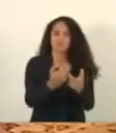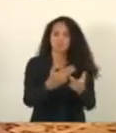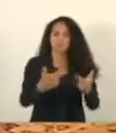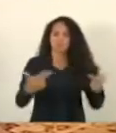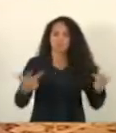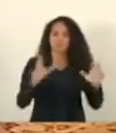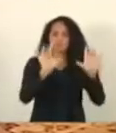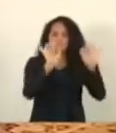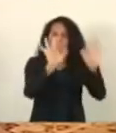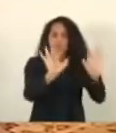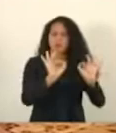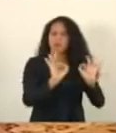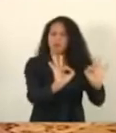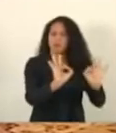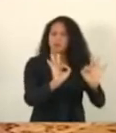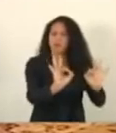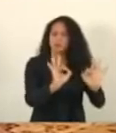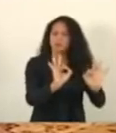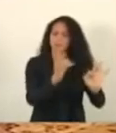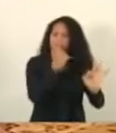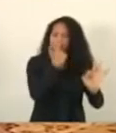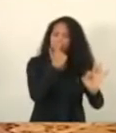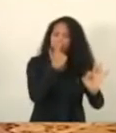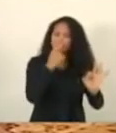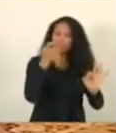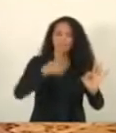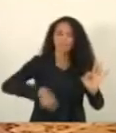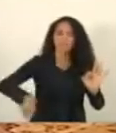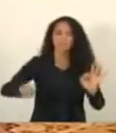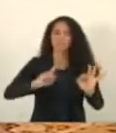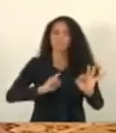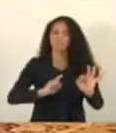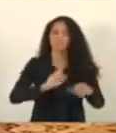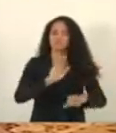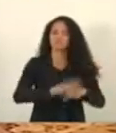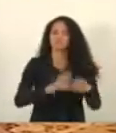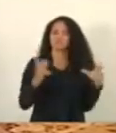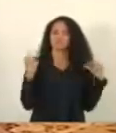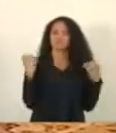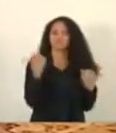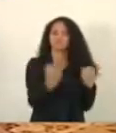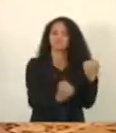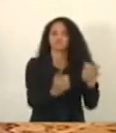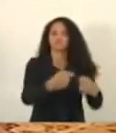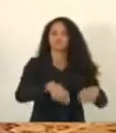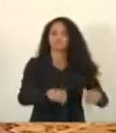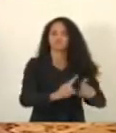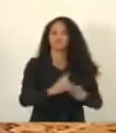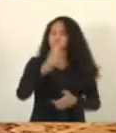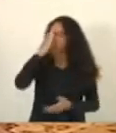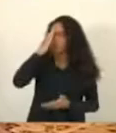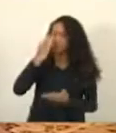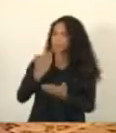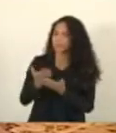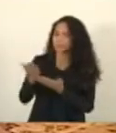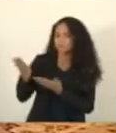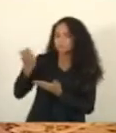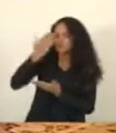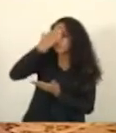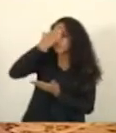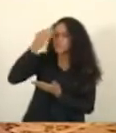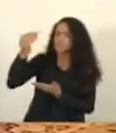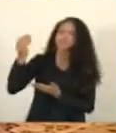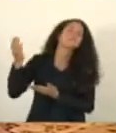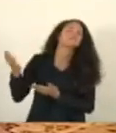altamente sofisticados e que não precisa de motorista. Eu acredito que o governador,